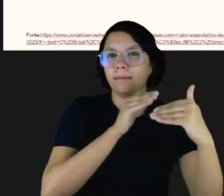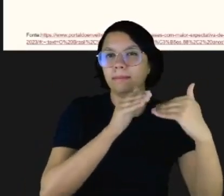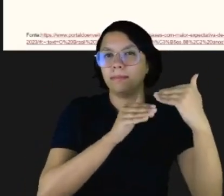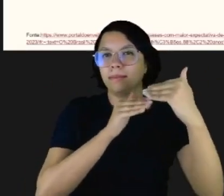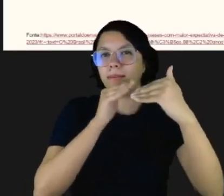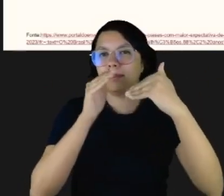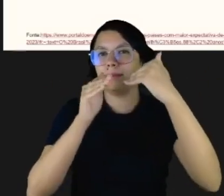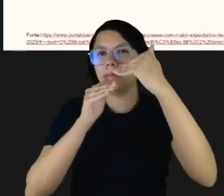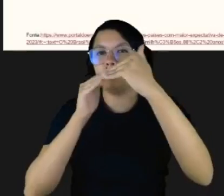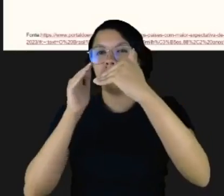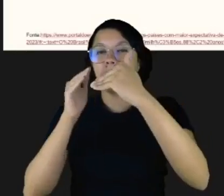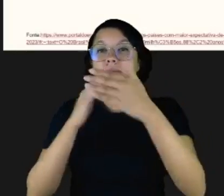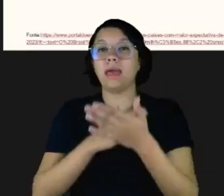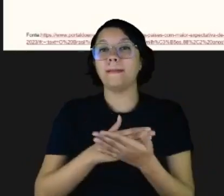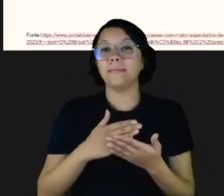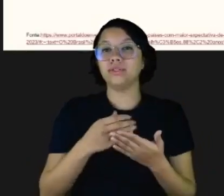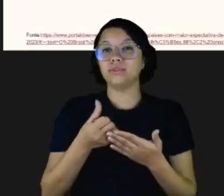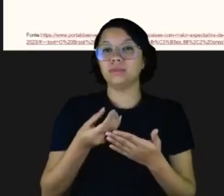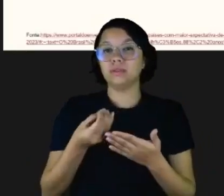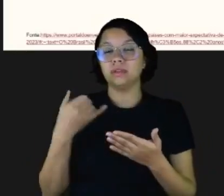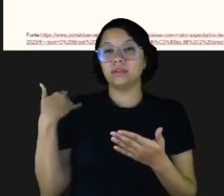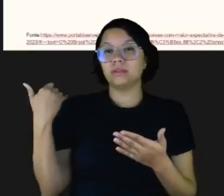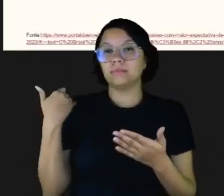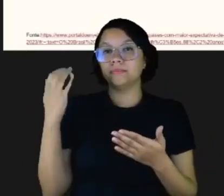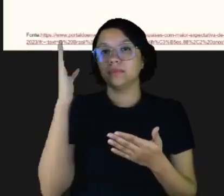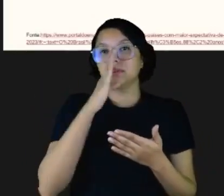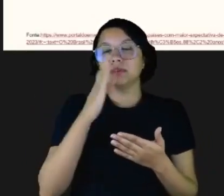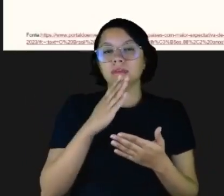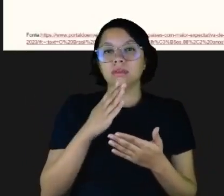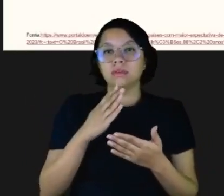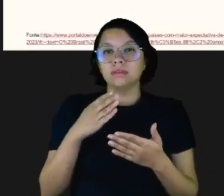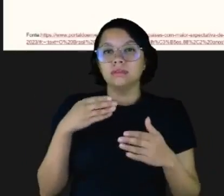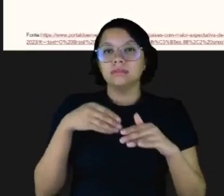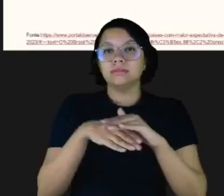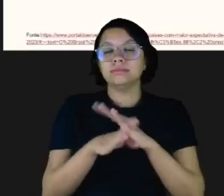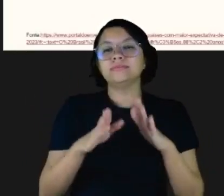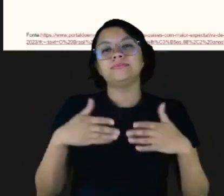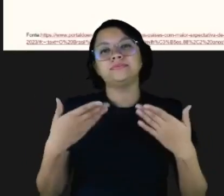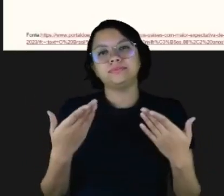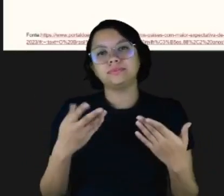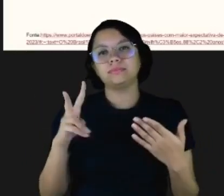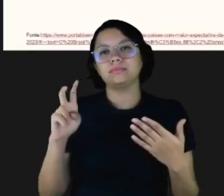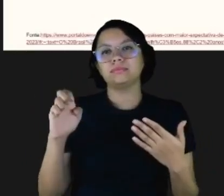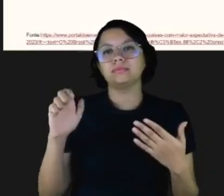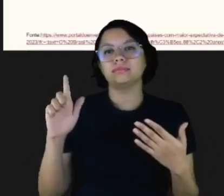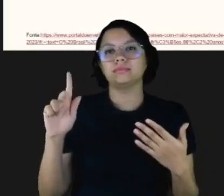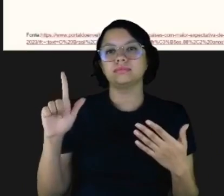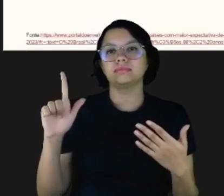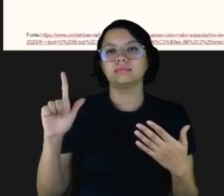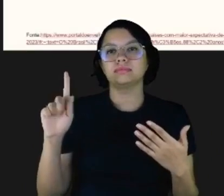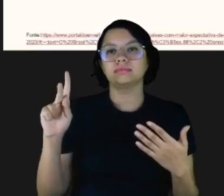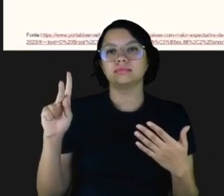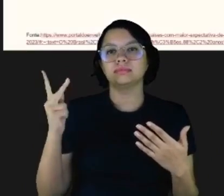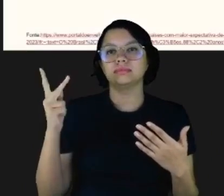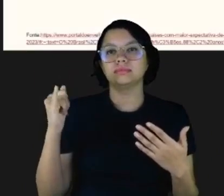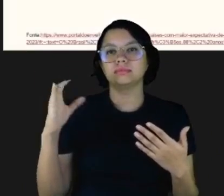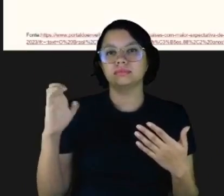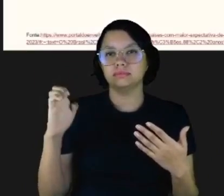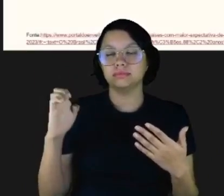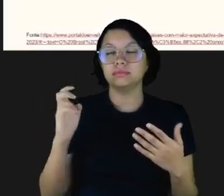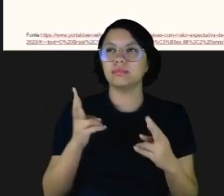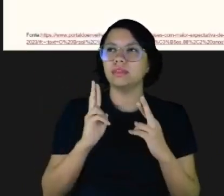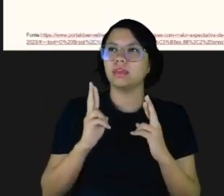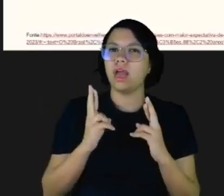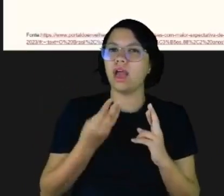gradativas, e a partir de 60 anos no Brasil, nós entramos então na velhice. A expectativa de vida